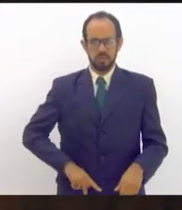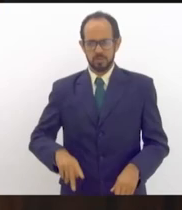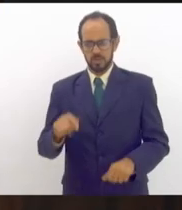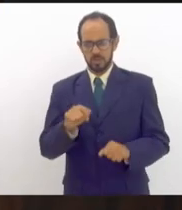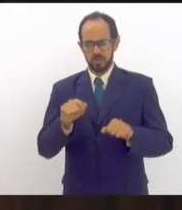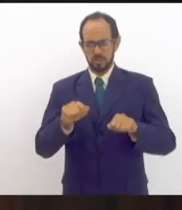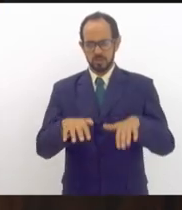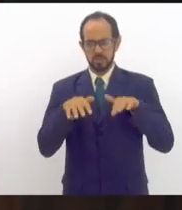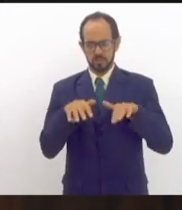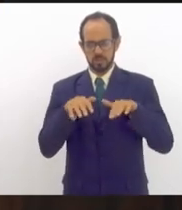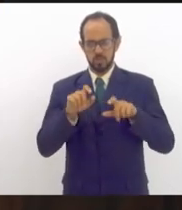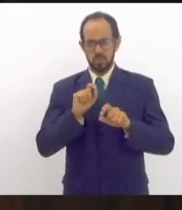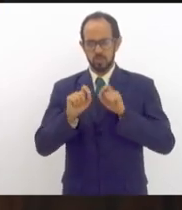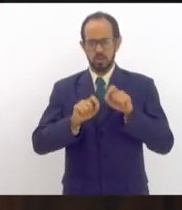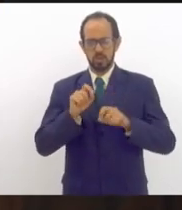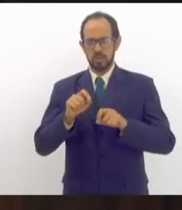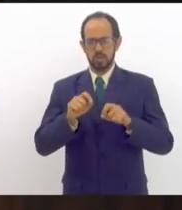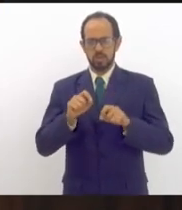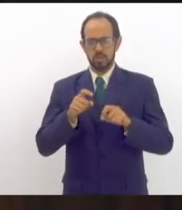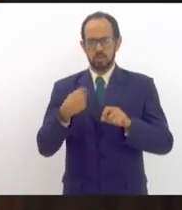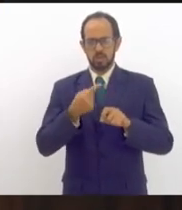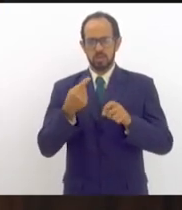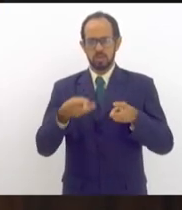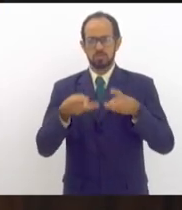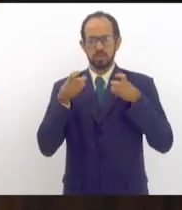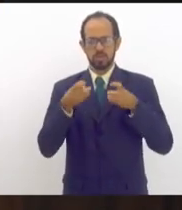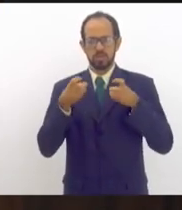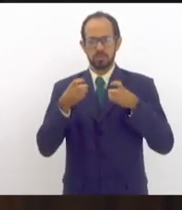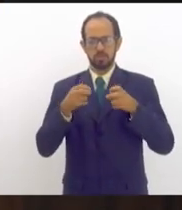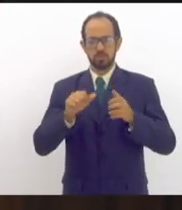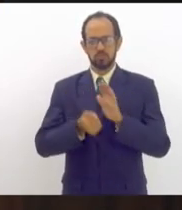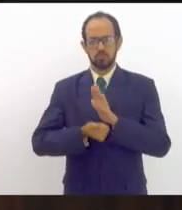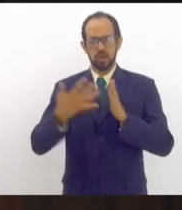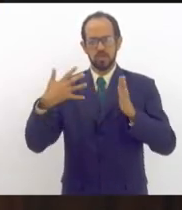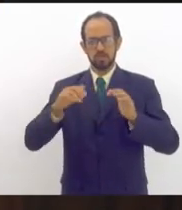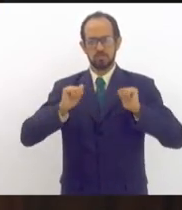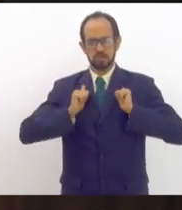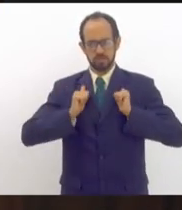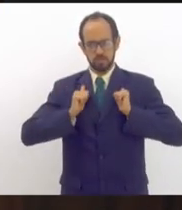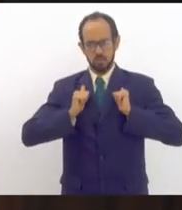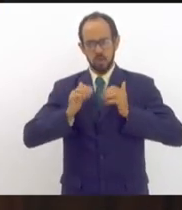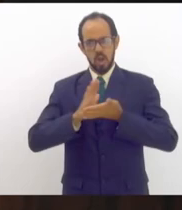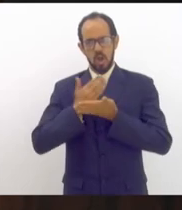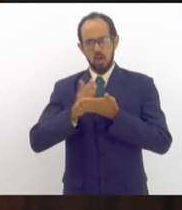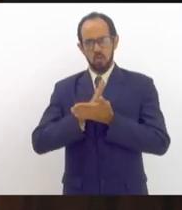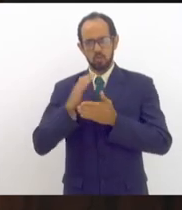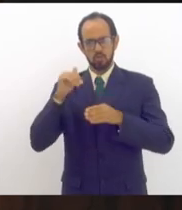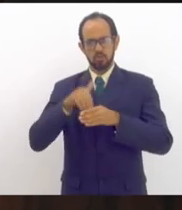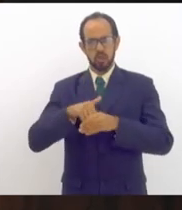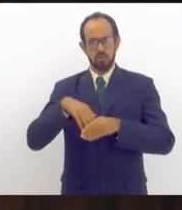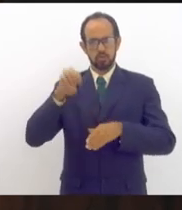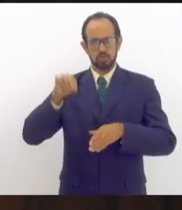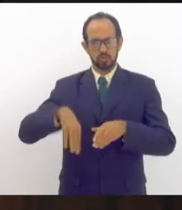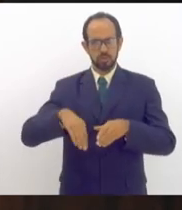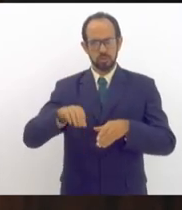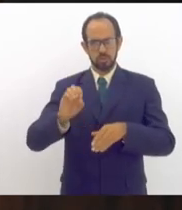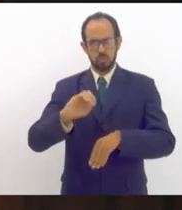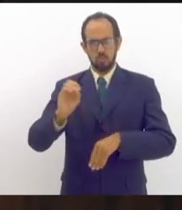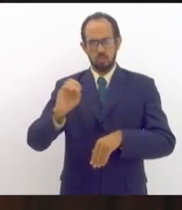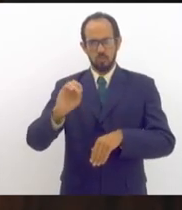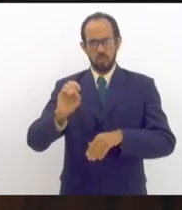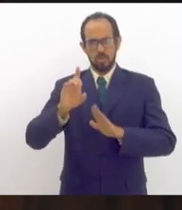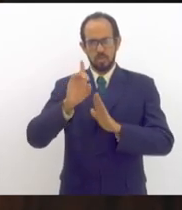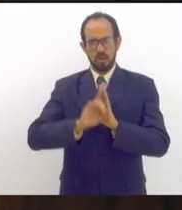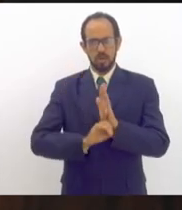foi foi percebido muita abstenção alguns votos sim e nenhuma declaração do voto